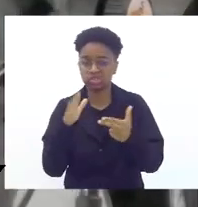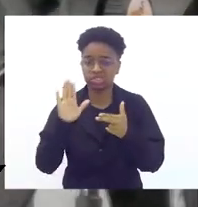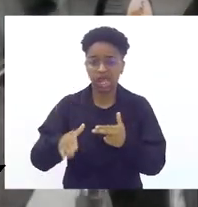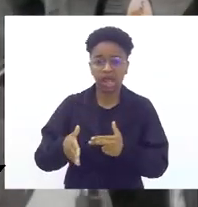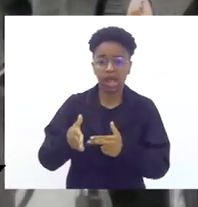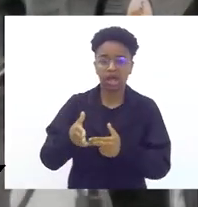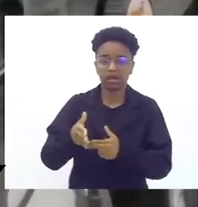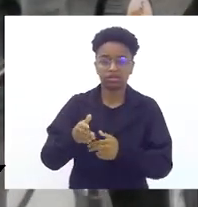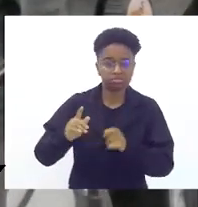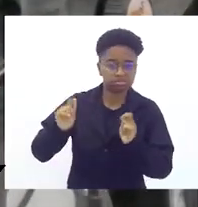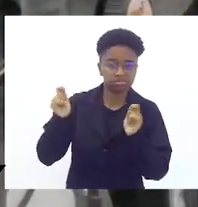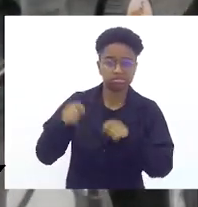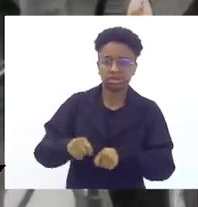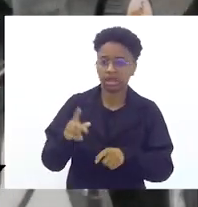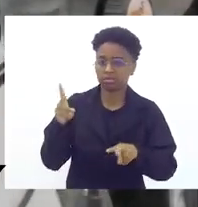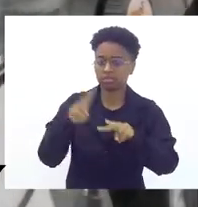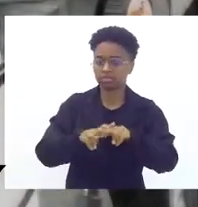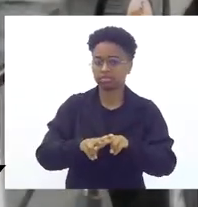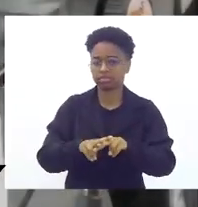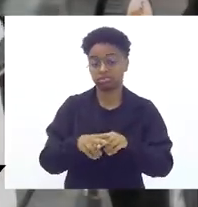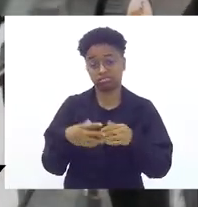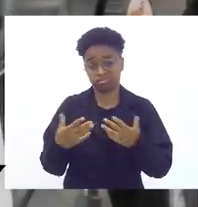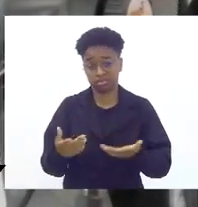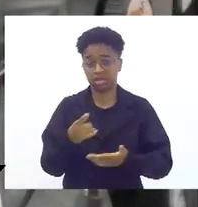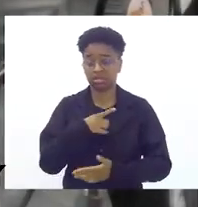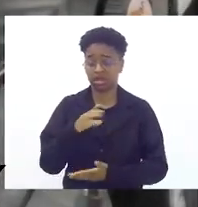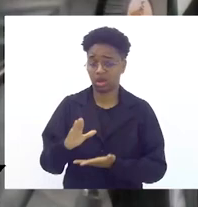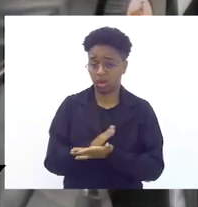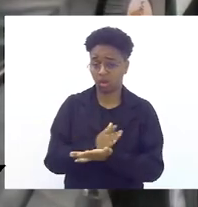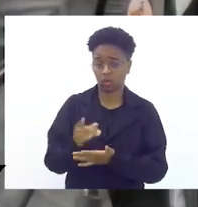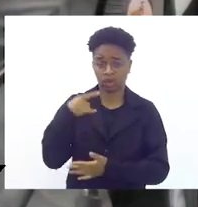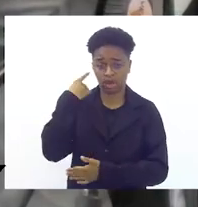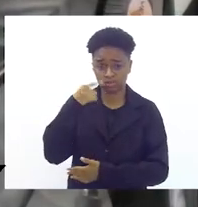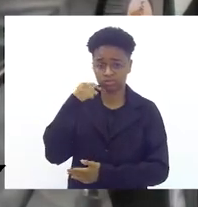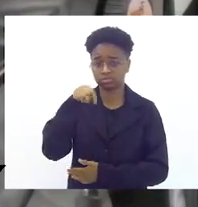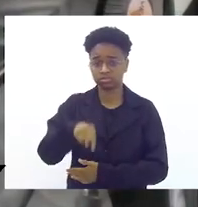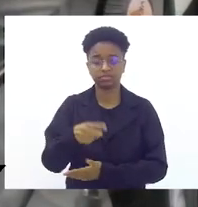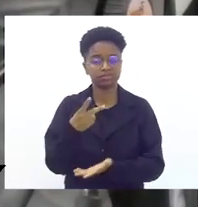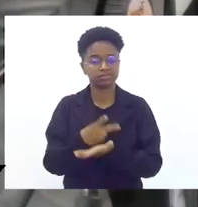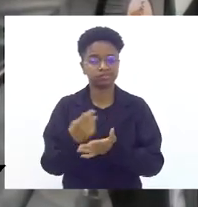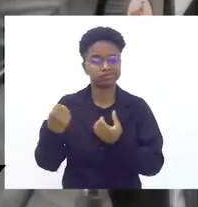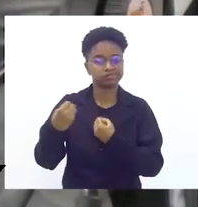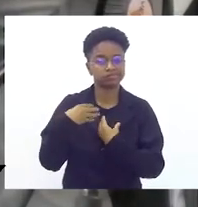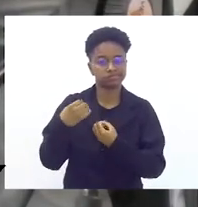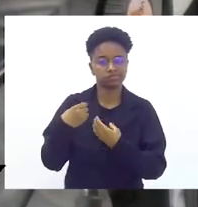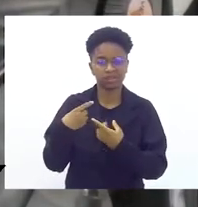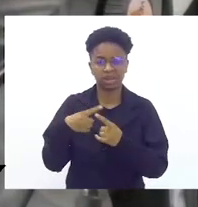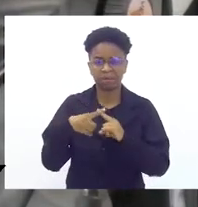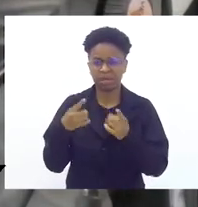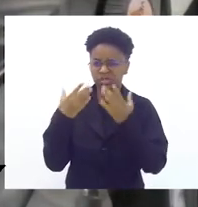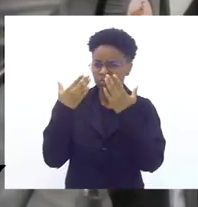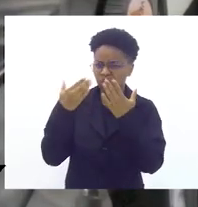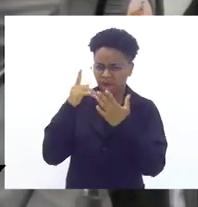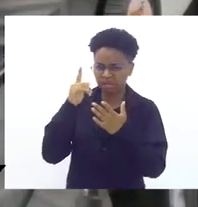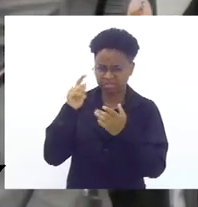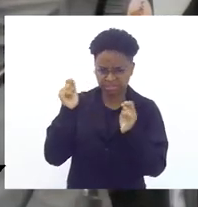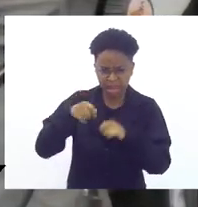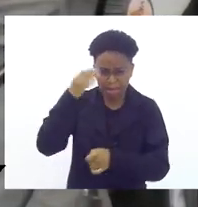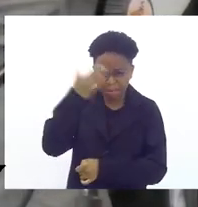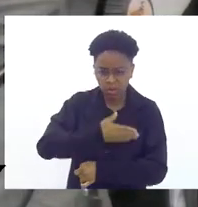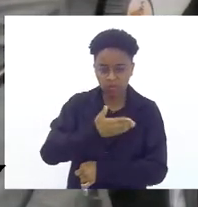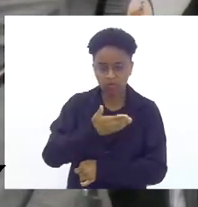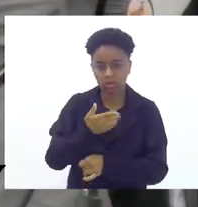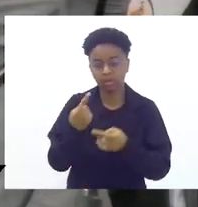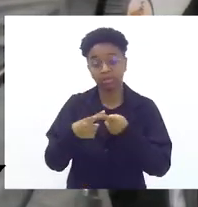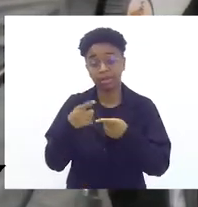prisão com todas as vendas é que eu tenho alguns advogados criminalistas que são sempre meus professores indício não é prova né aprender alguém